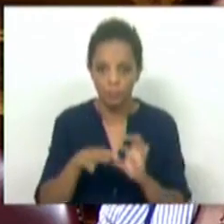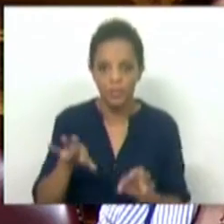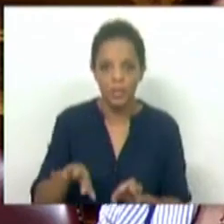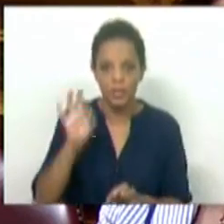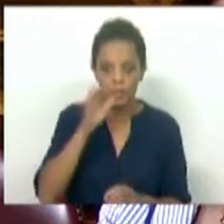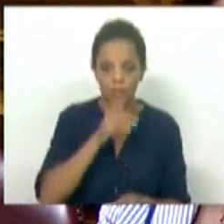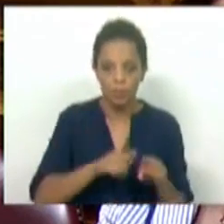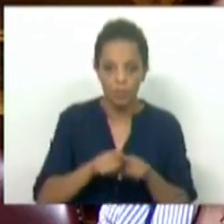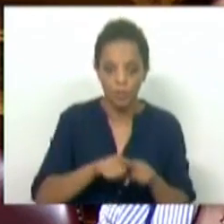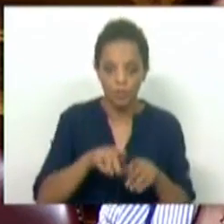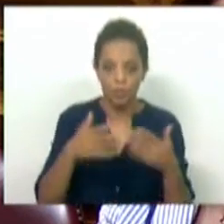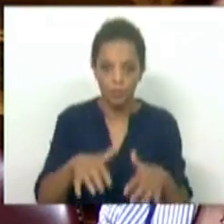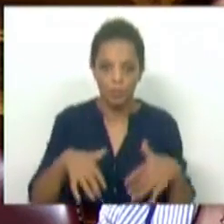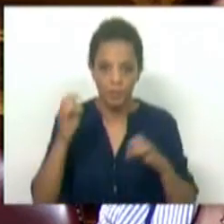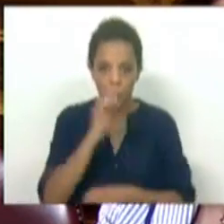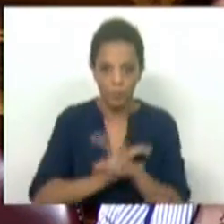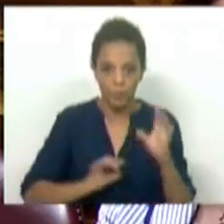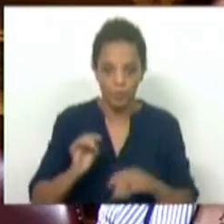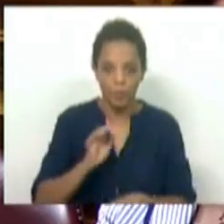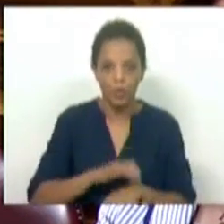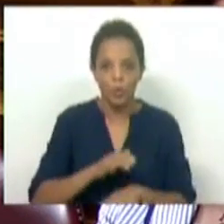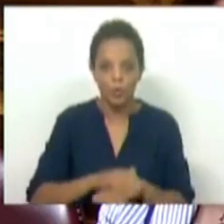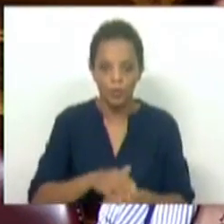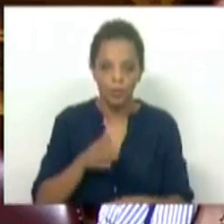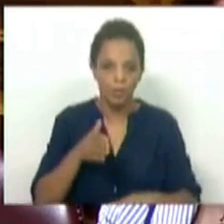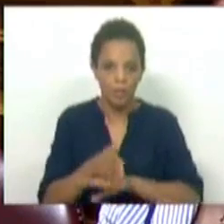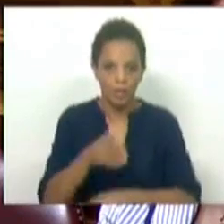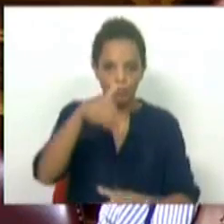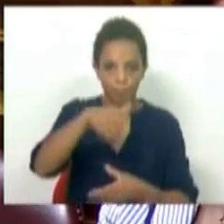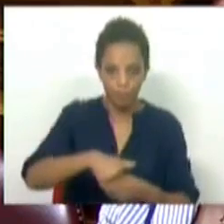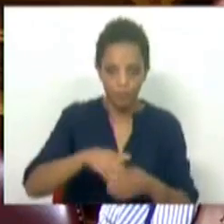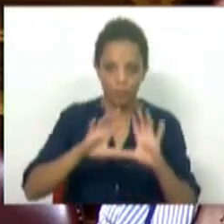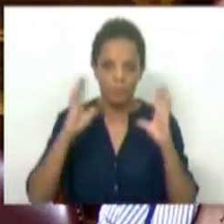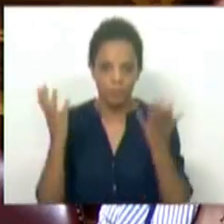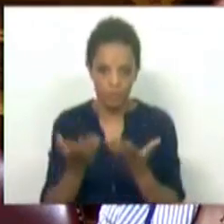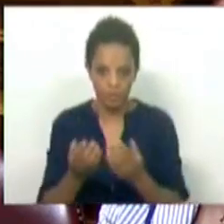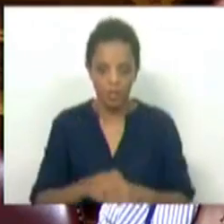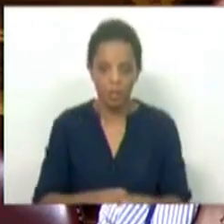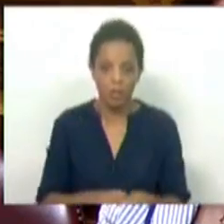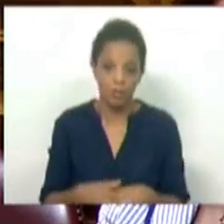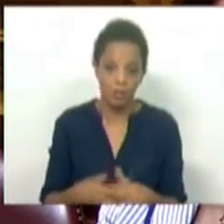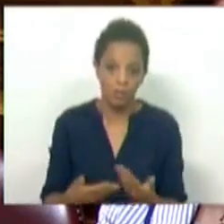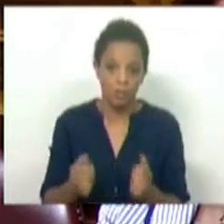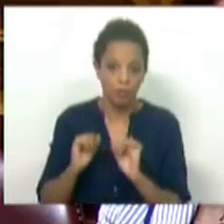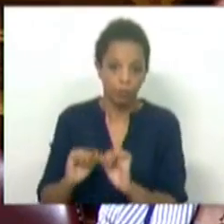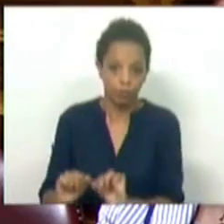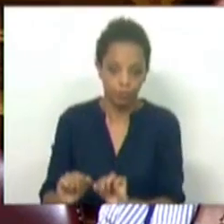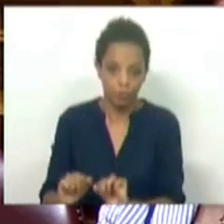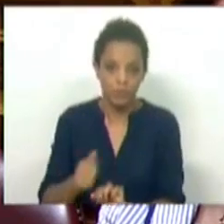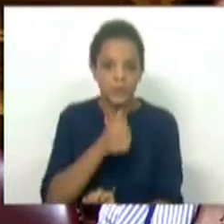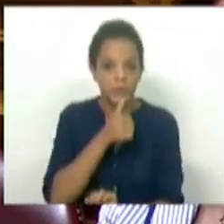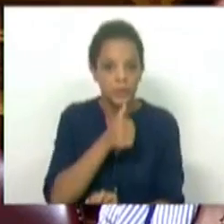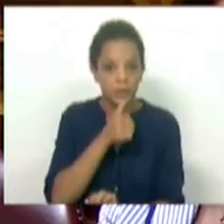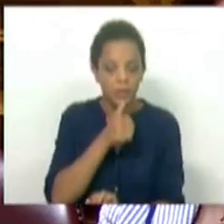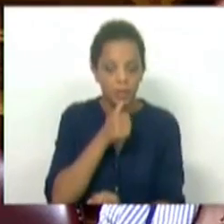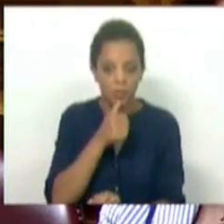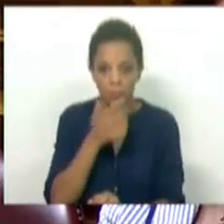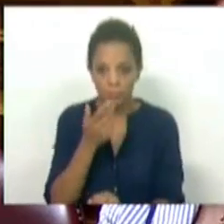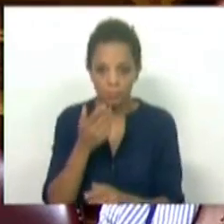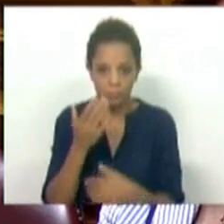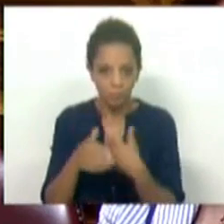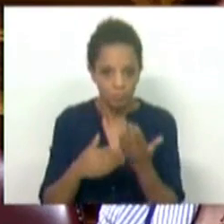eleição dos deputados ao Parlamento Europeu por sufrágio direto e universal, revogando assim a decisão equivalente que